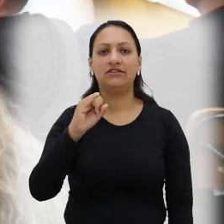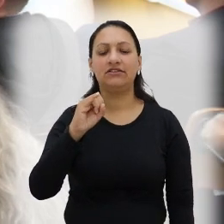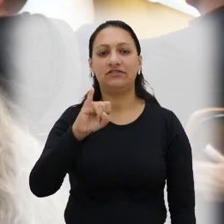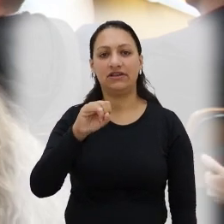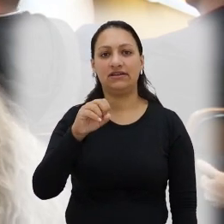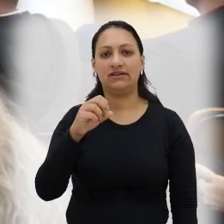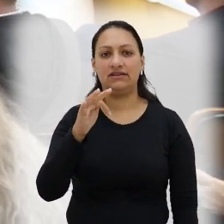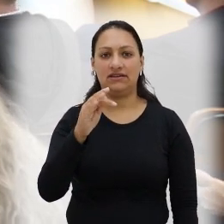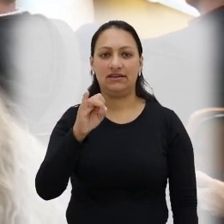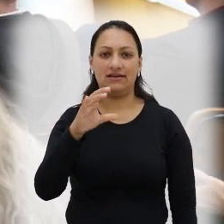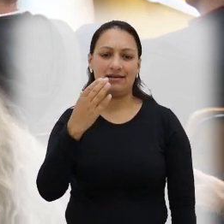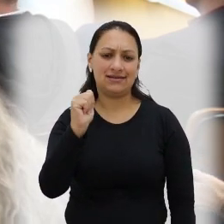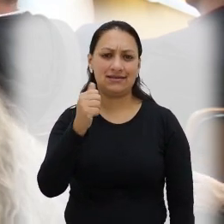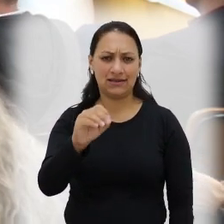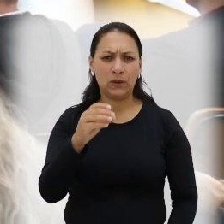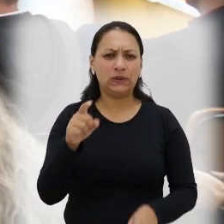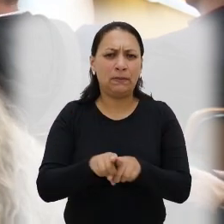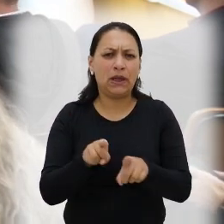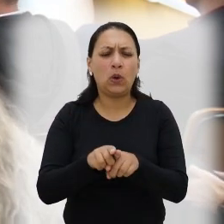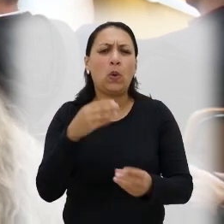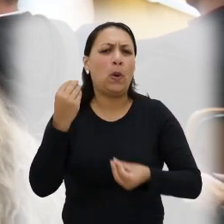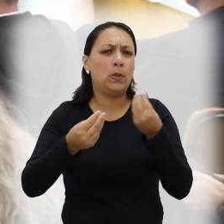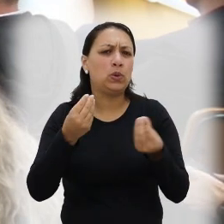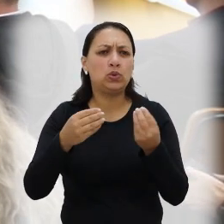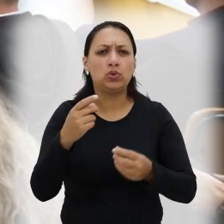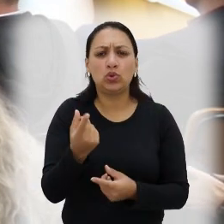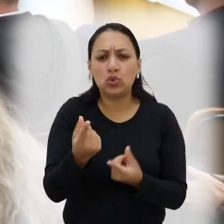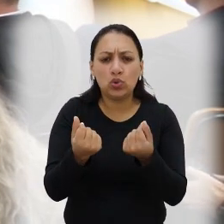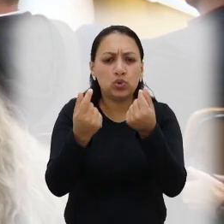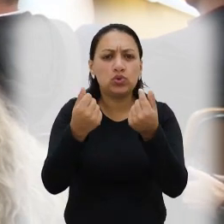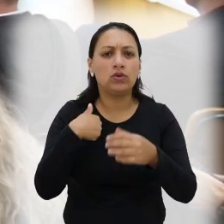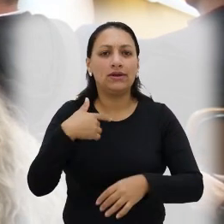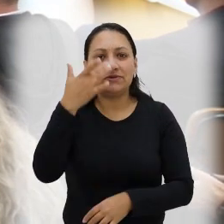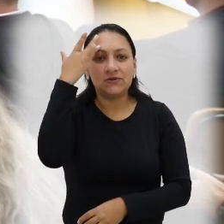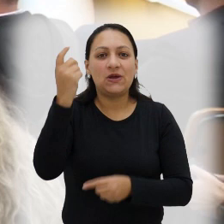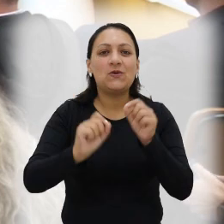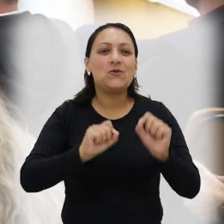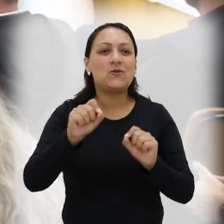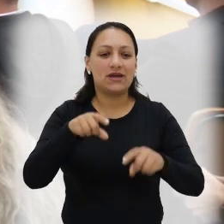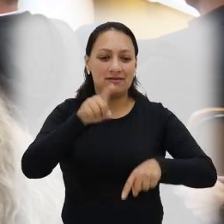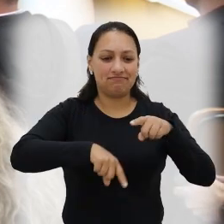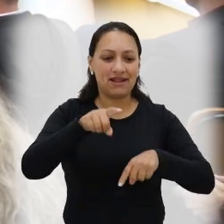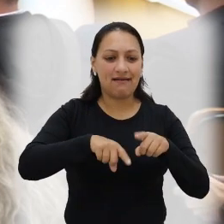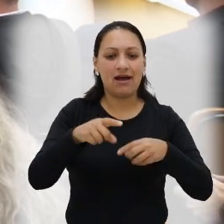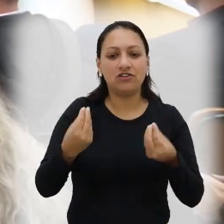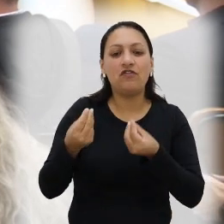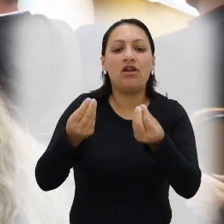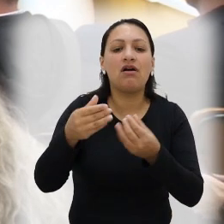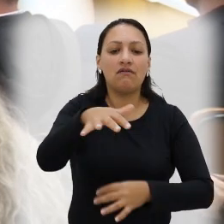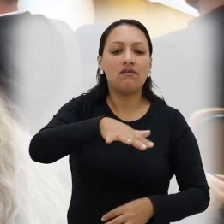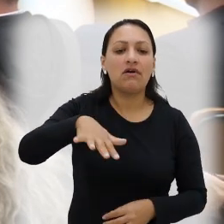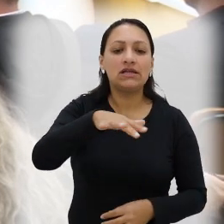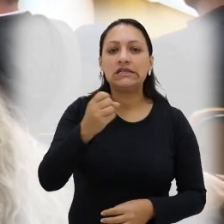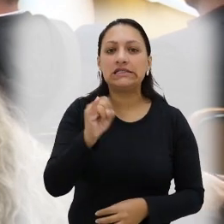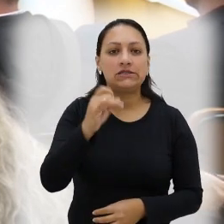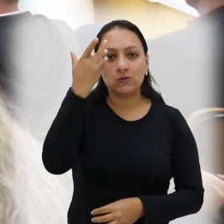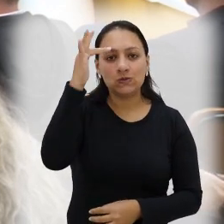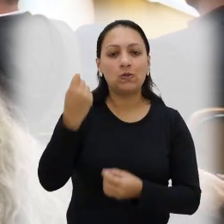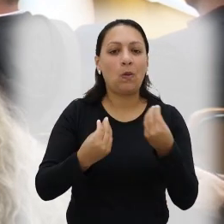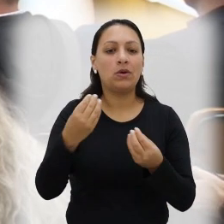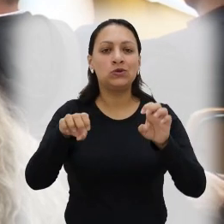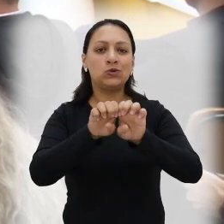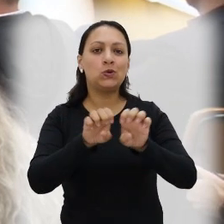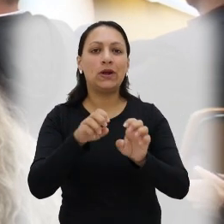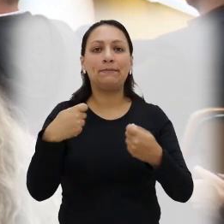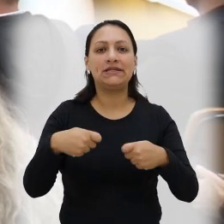é que eu precifico aquilo que eu levo para o mercado se eu nem sequer sei ainda qual é a estrutura, às vezes, que eu vou ter? Evolução da receita ao longo